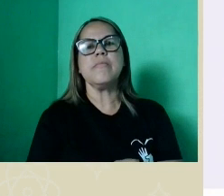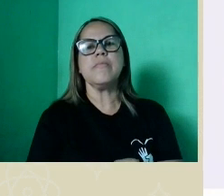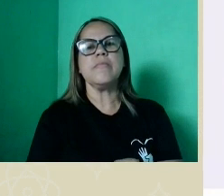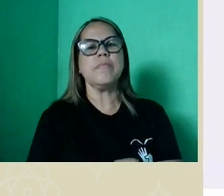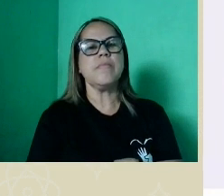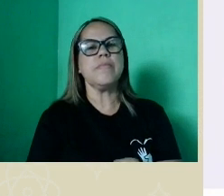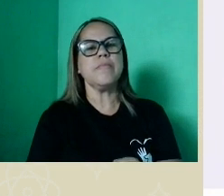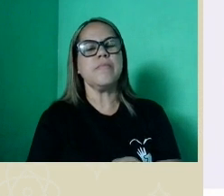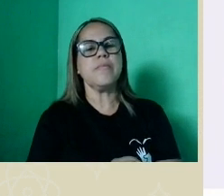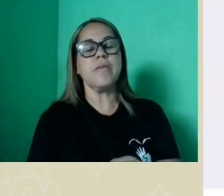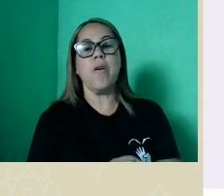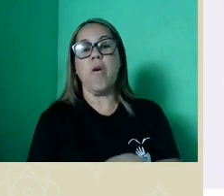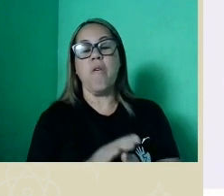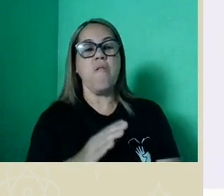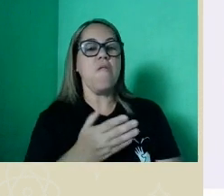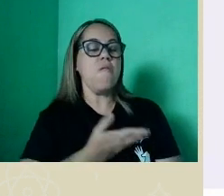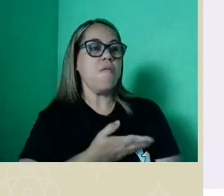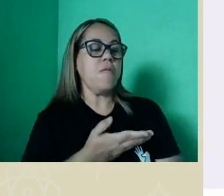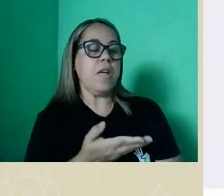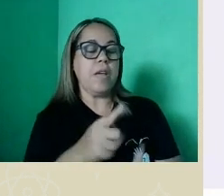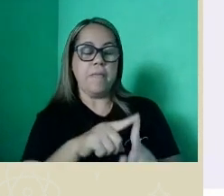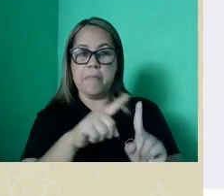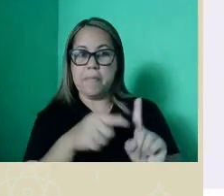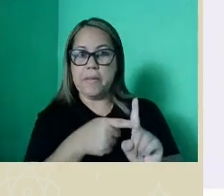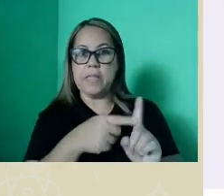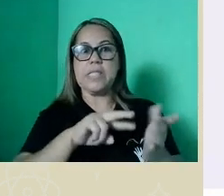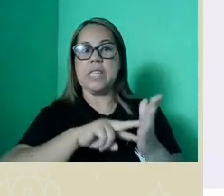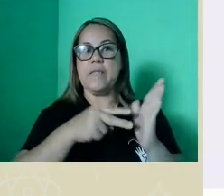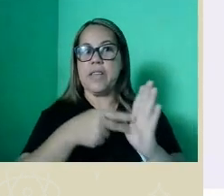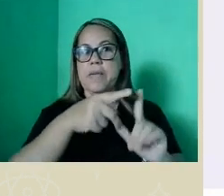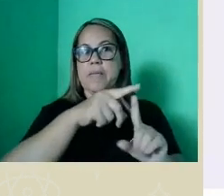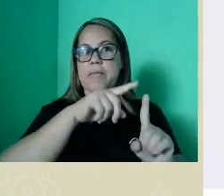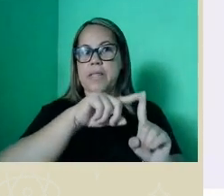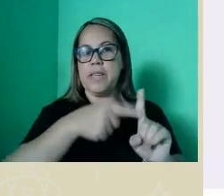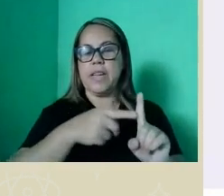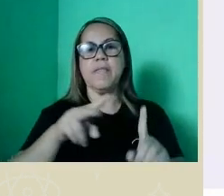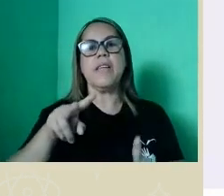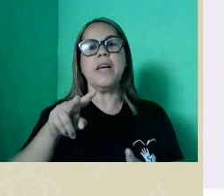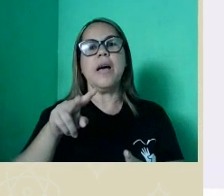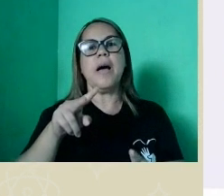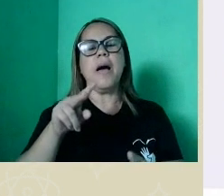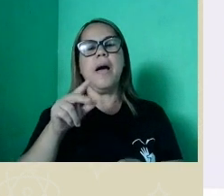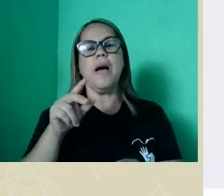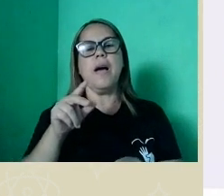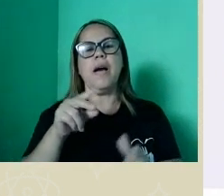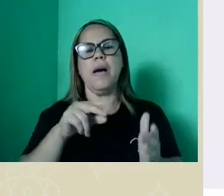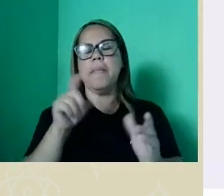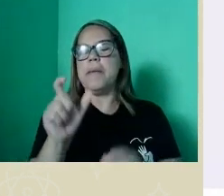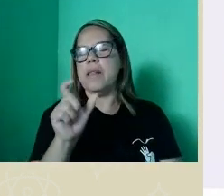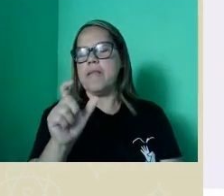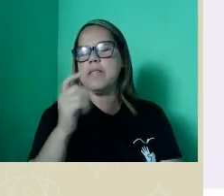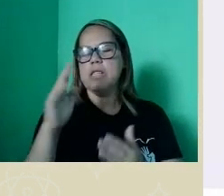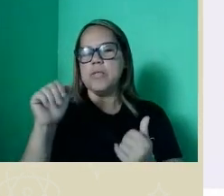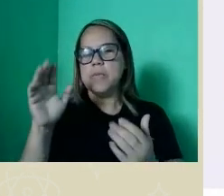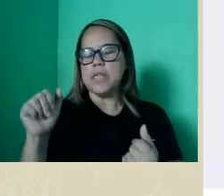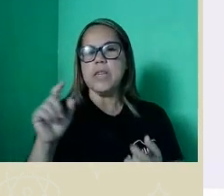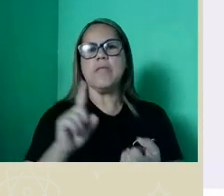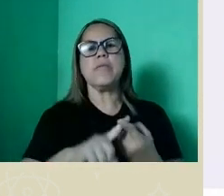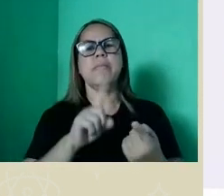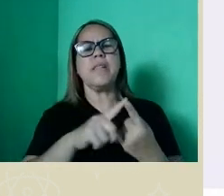embarassada quer dizer grávida parejas casais mariposas que é